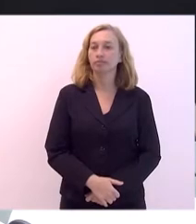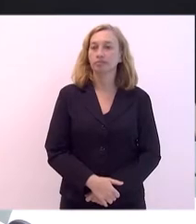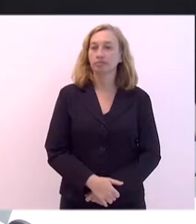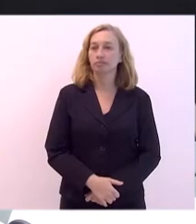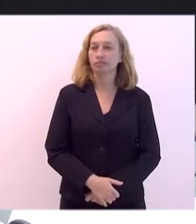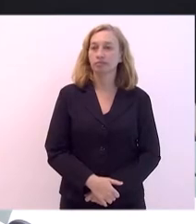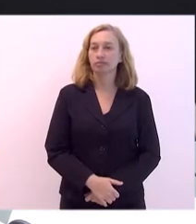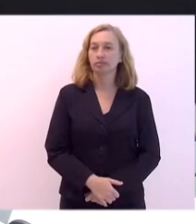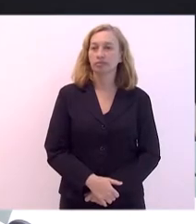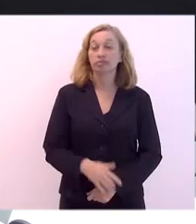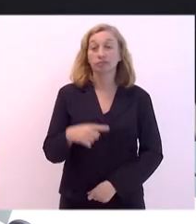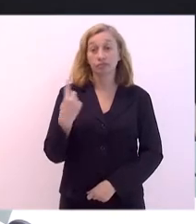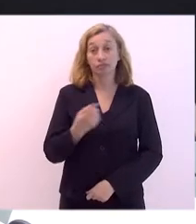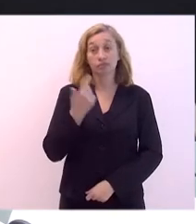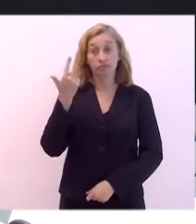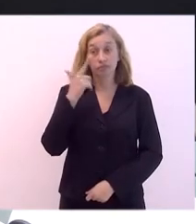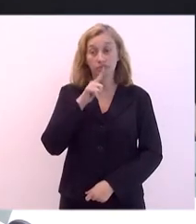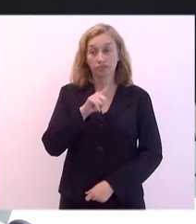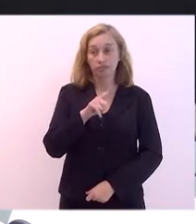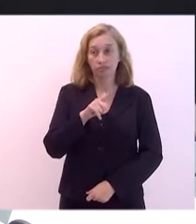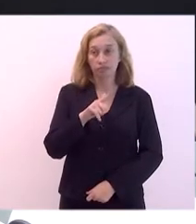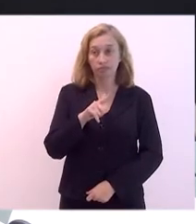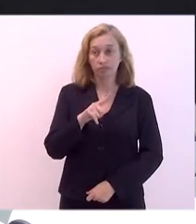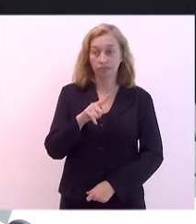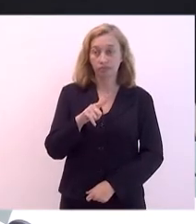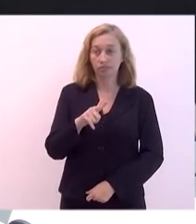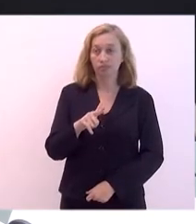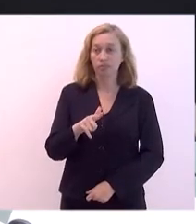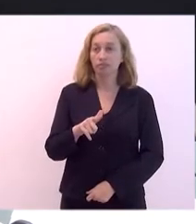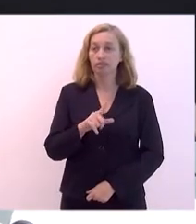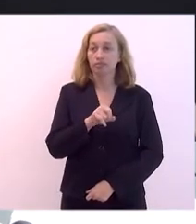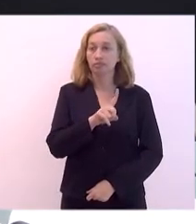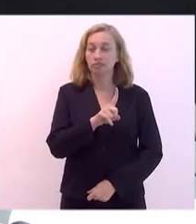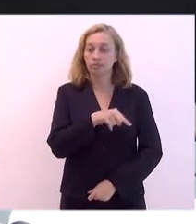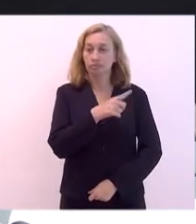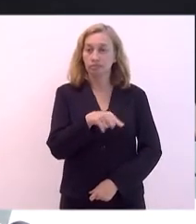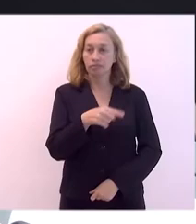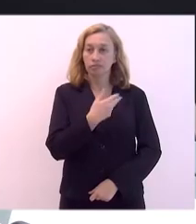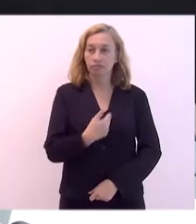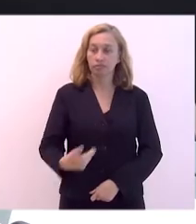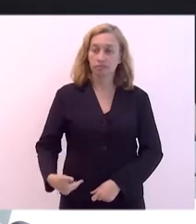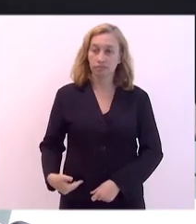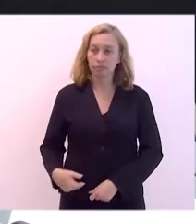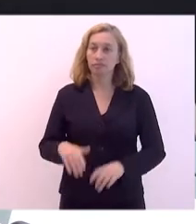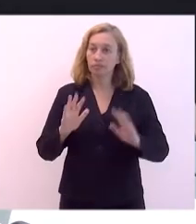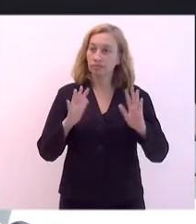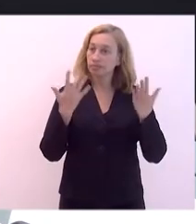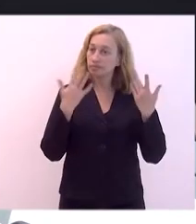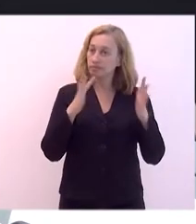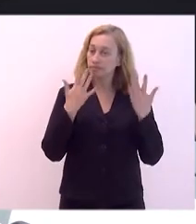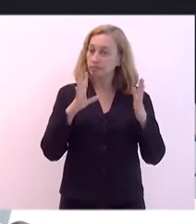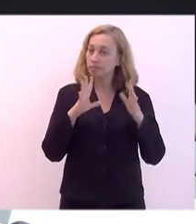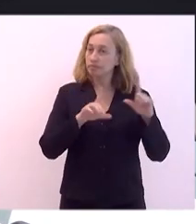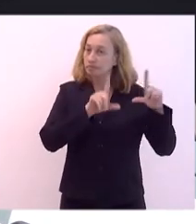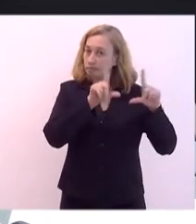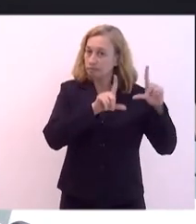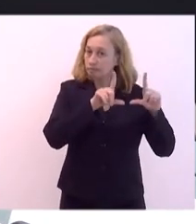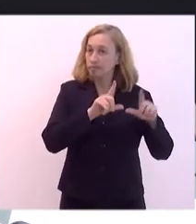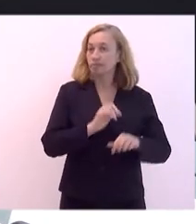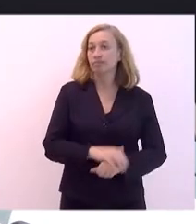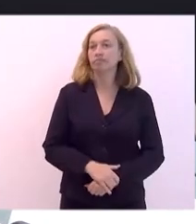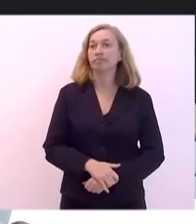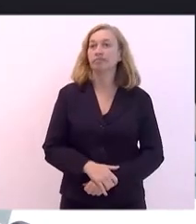porque nós conseguimos, e foi sancionado pelo governador, festejado pela televisão,